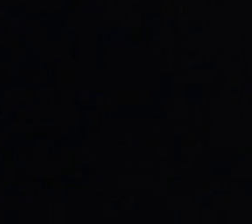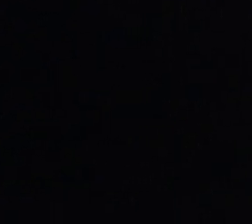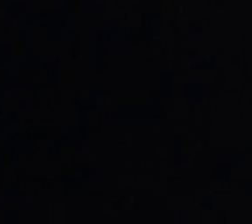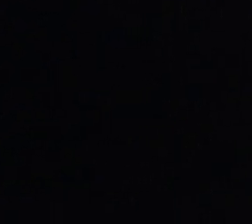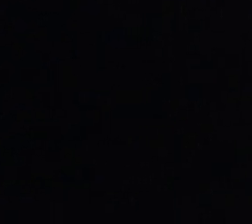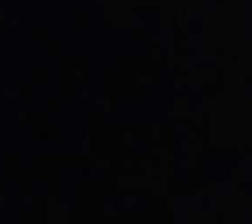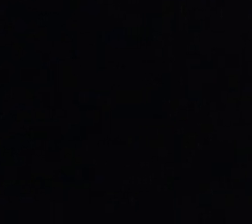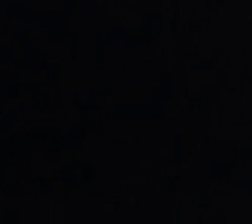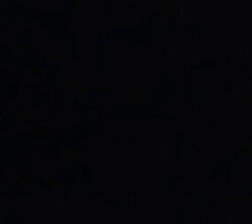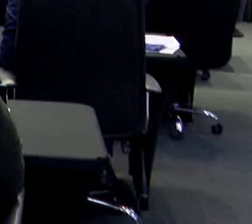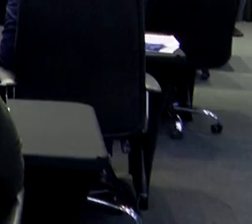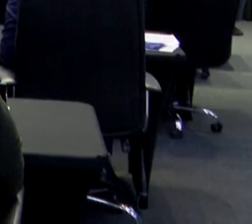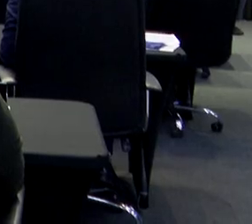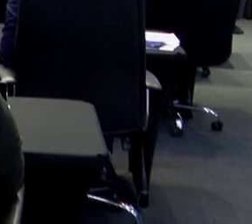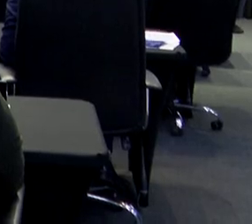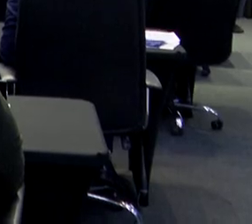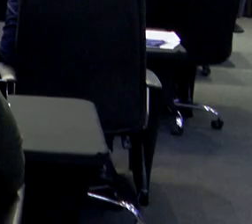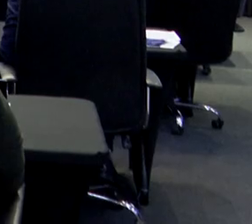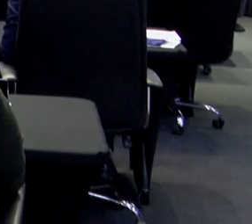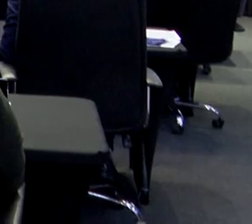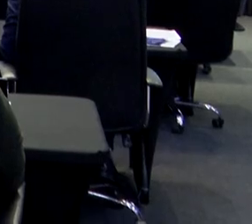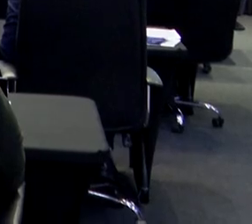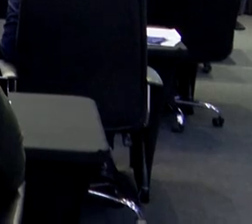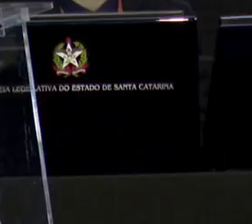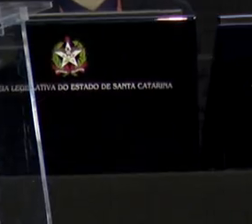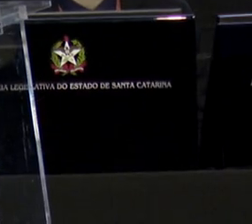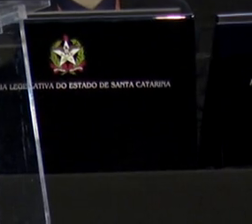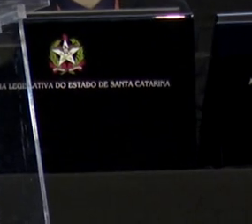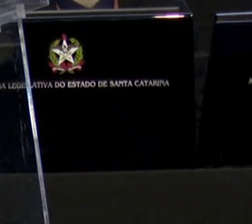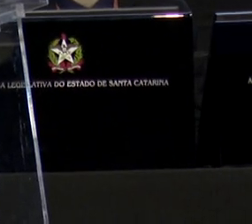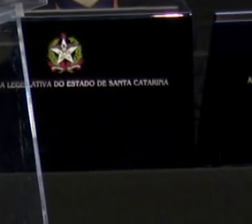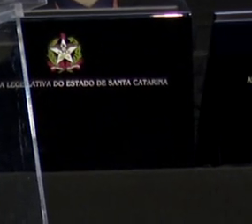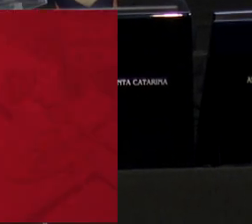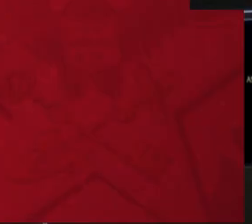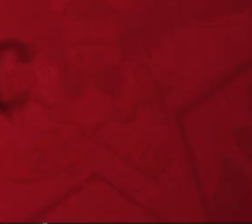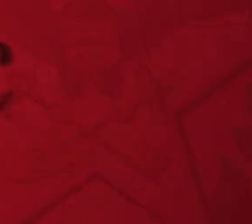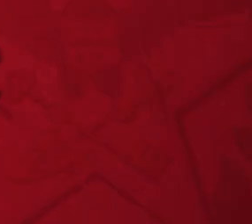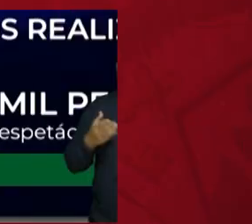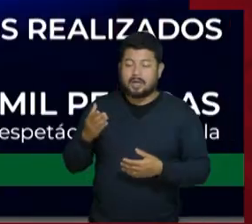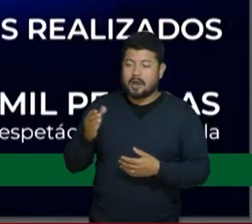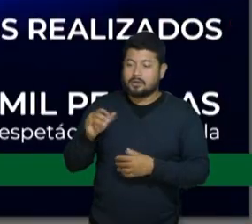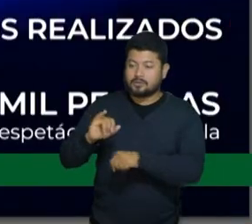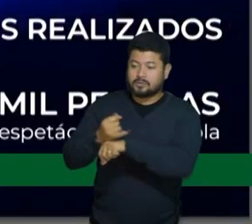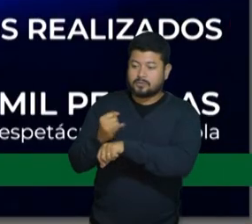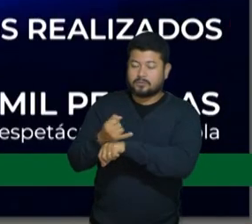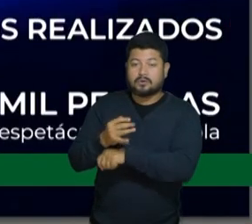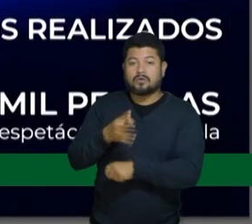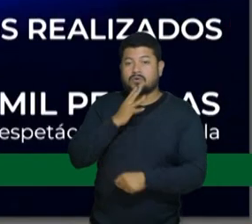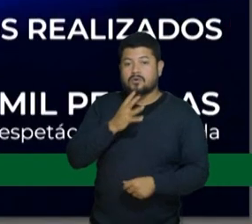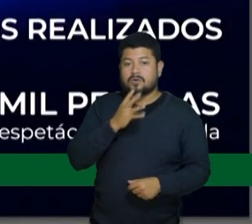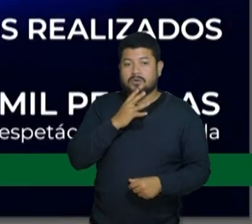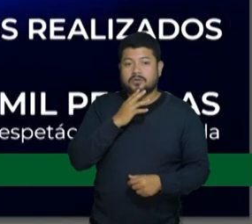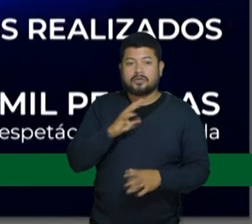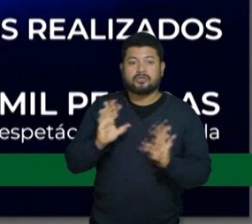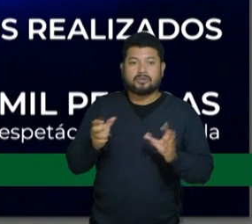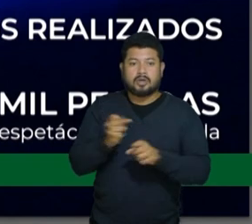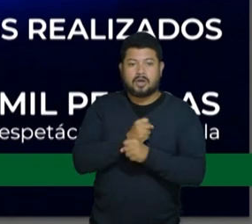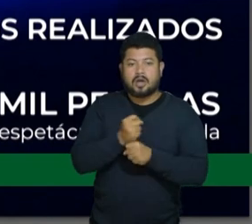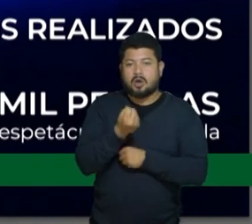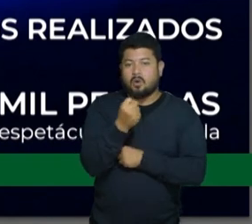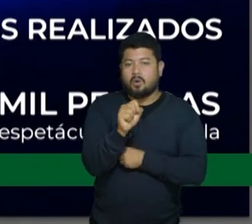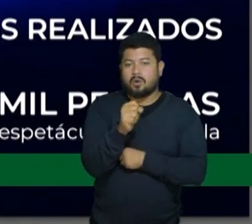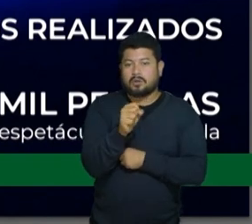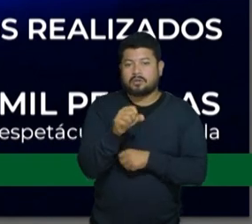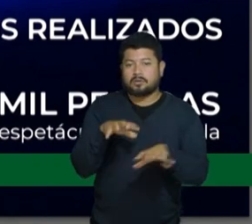Brasil, Valdir Steglitz, contou sobre o impacto da instituição para Joinville. São 8 anos de formação profissional,